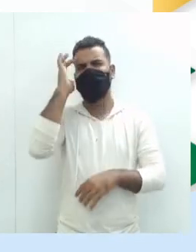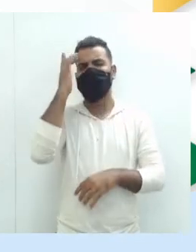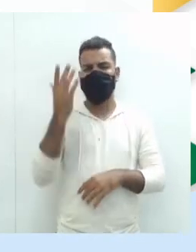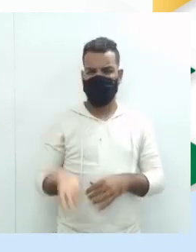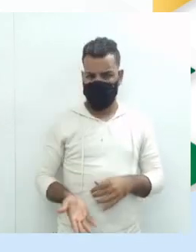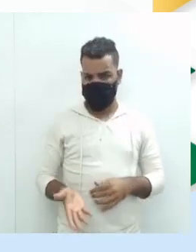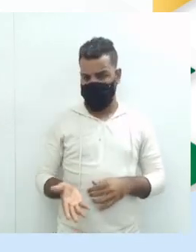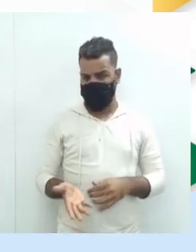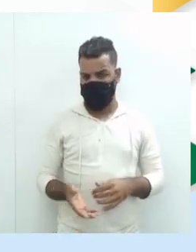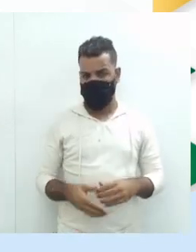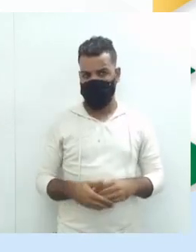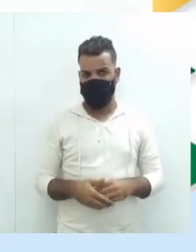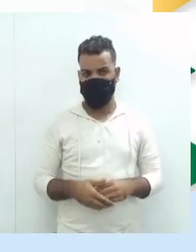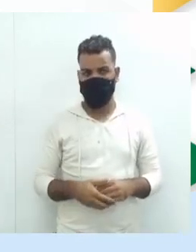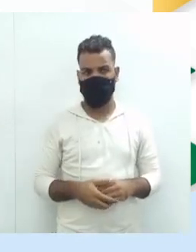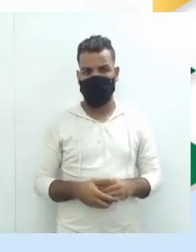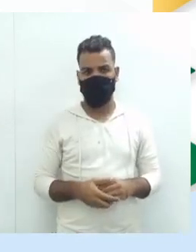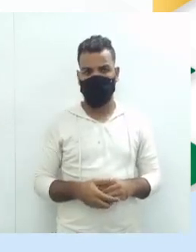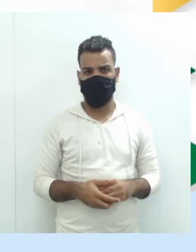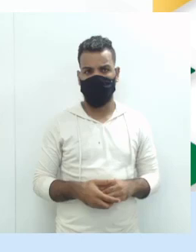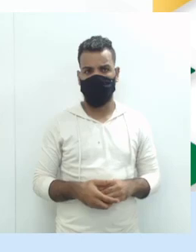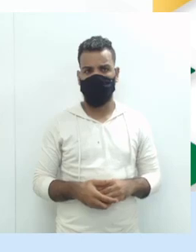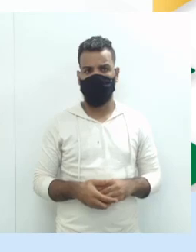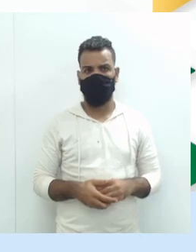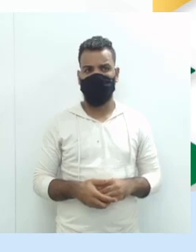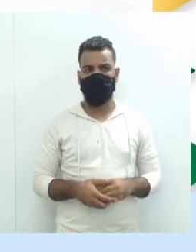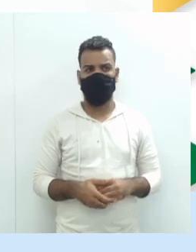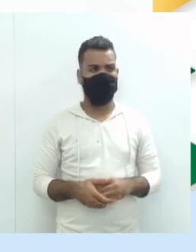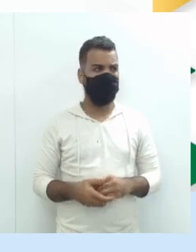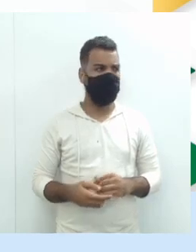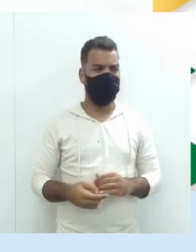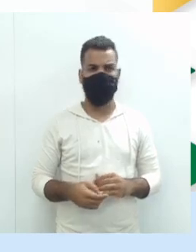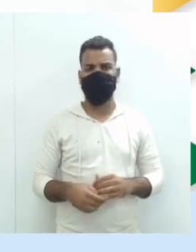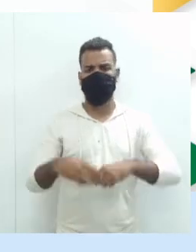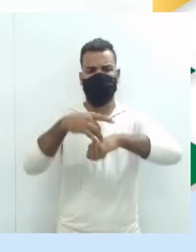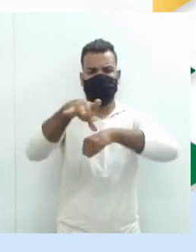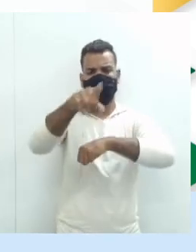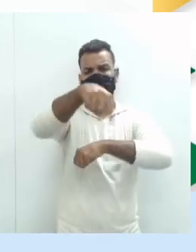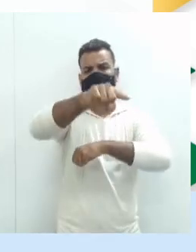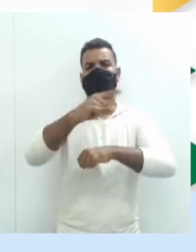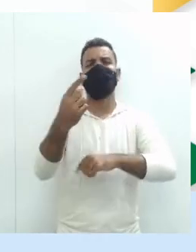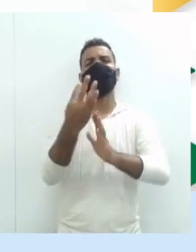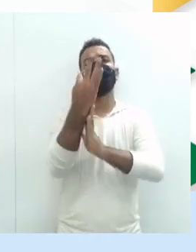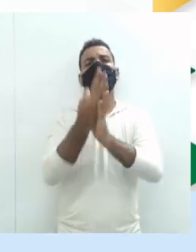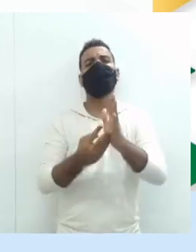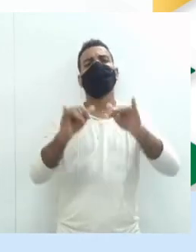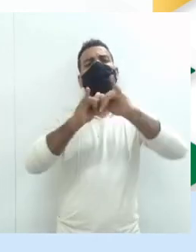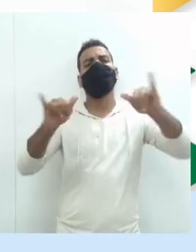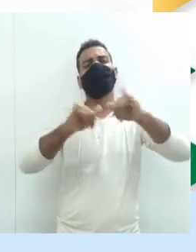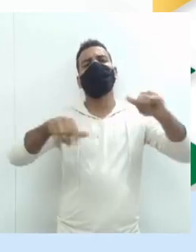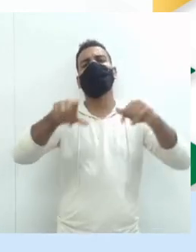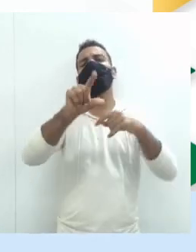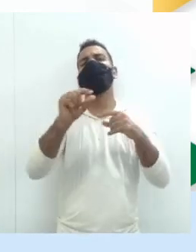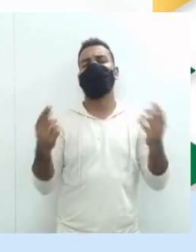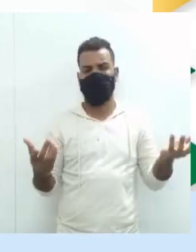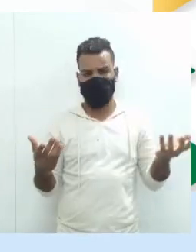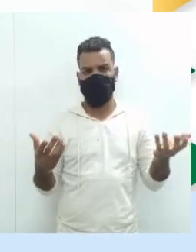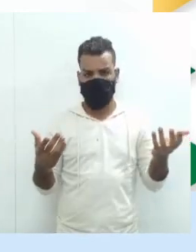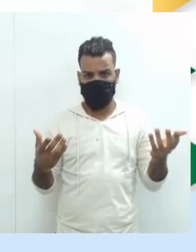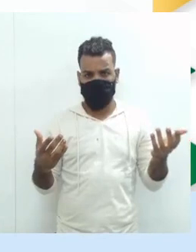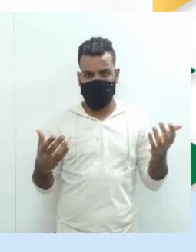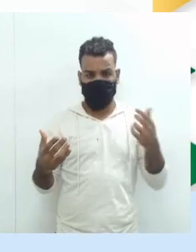dizer sobre isso? Bom, eu trouxe aqui para vocês o que são os textos publicitários, a definição dos